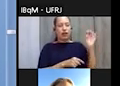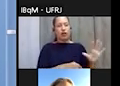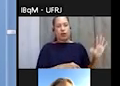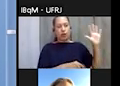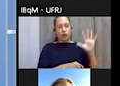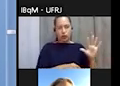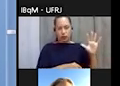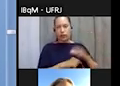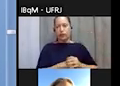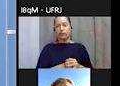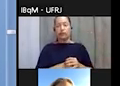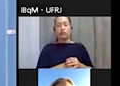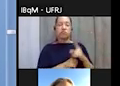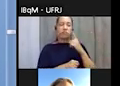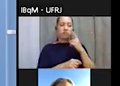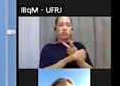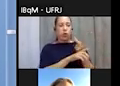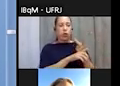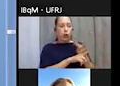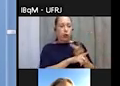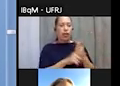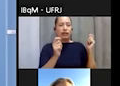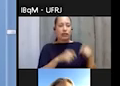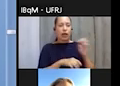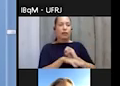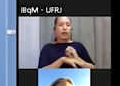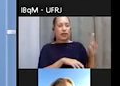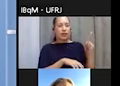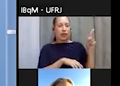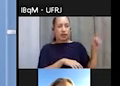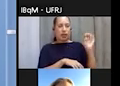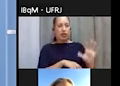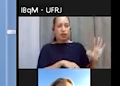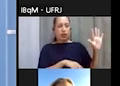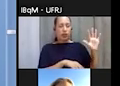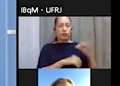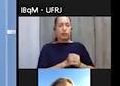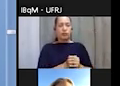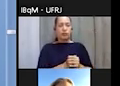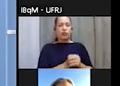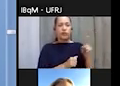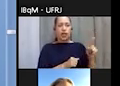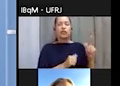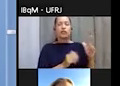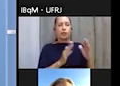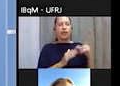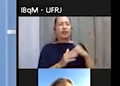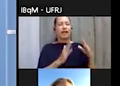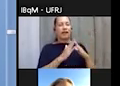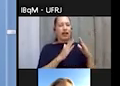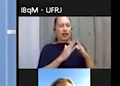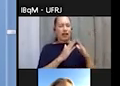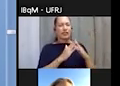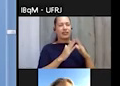território cearense que poderiam ser mandados para a Europa. Nesse momento é, inclusive, a Casa de Pólvora, que tem ali no